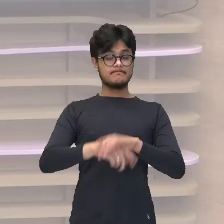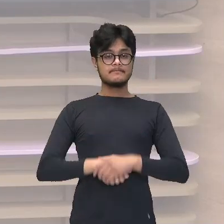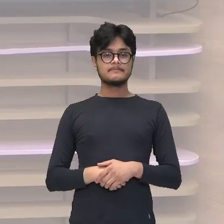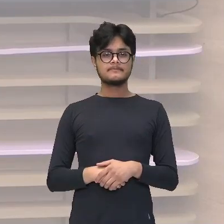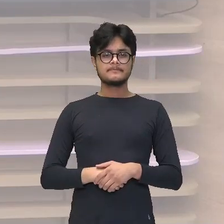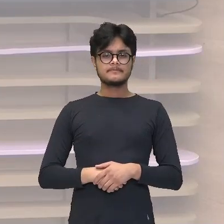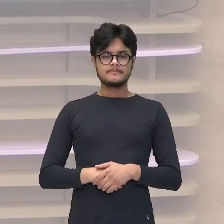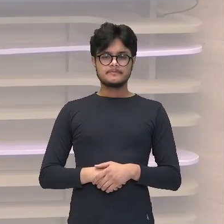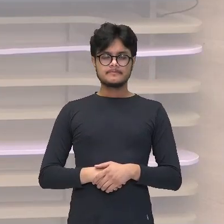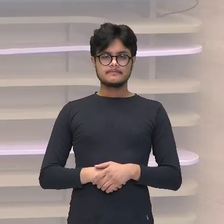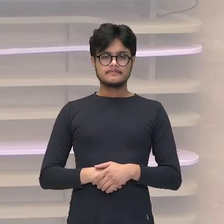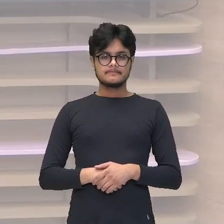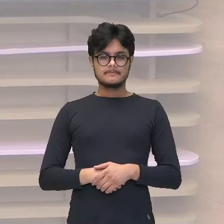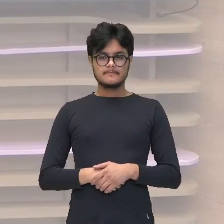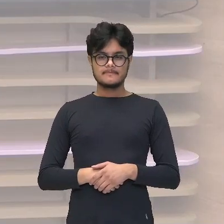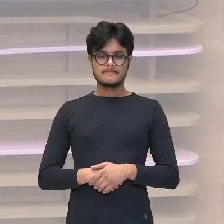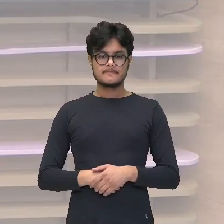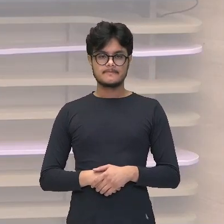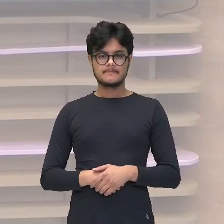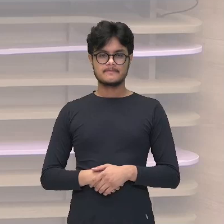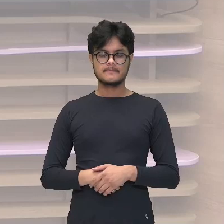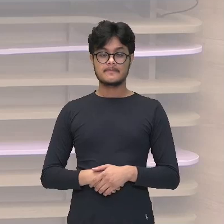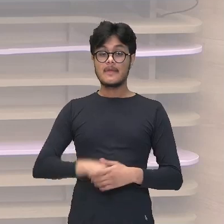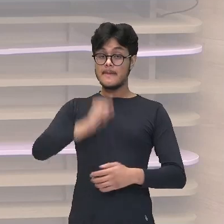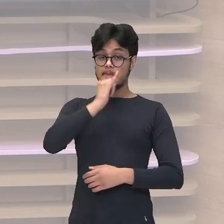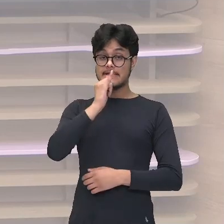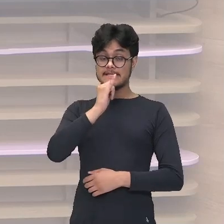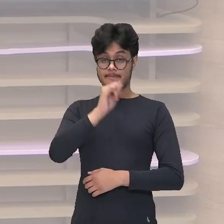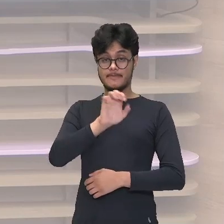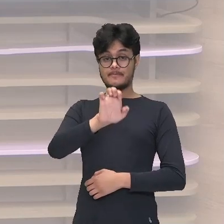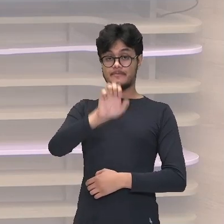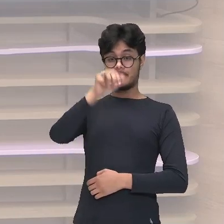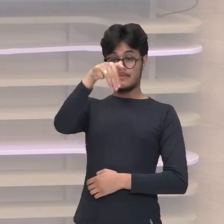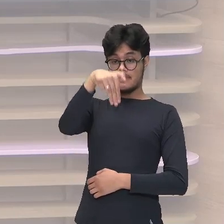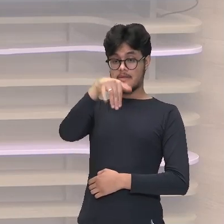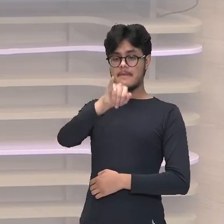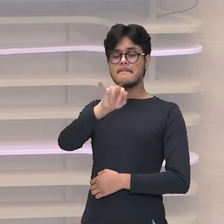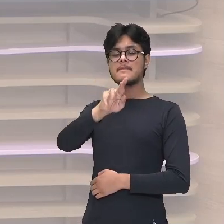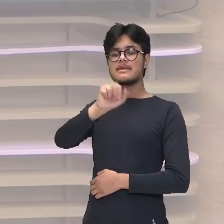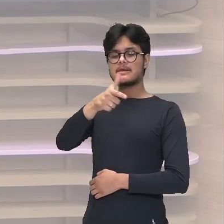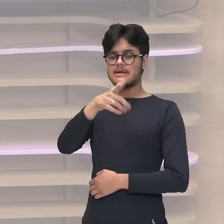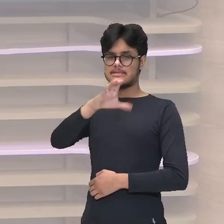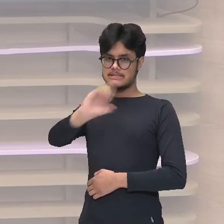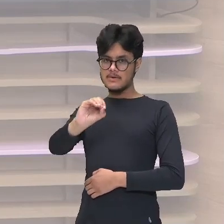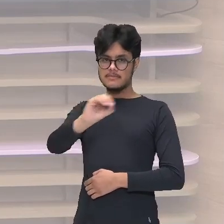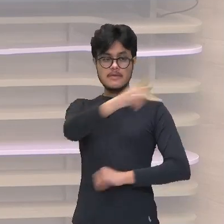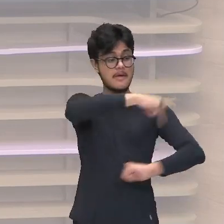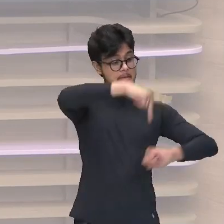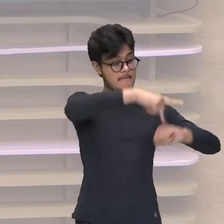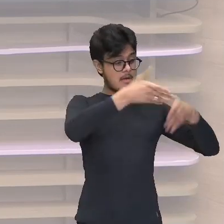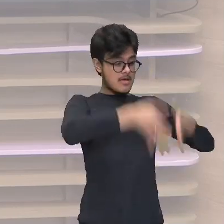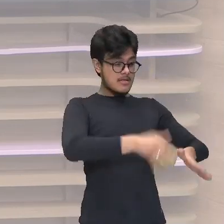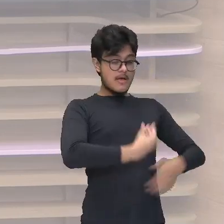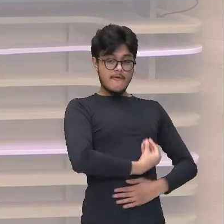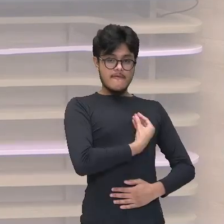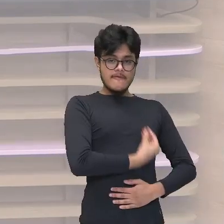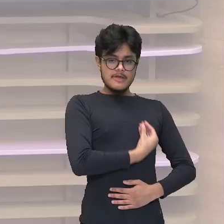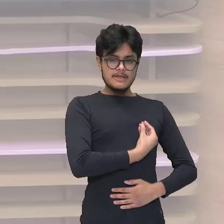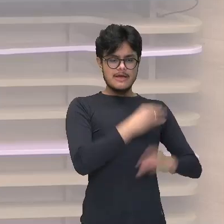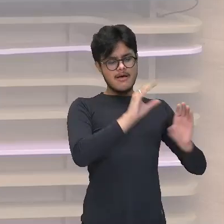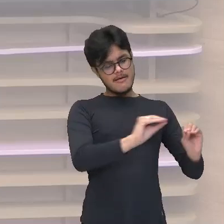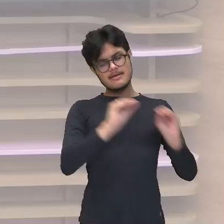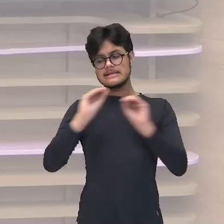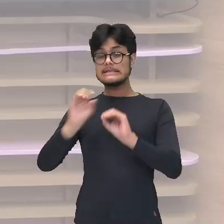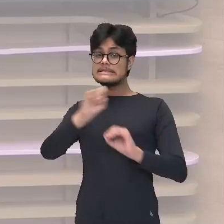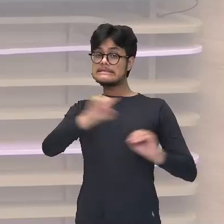Itália, ela está emigrando, porque ela está saindo do país de origem. Então, a gente não pode confundir esses